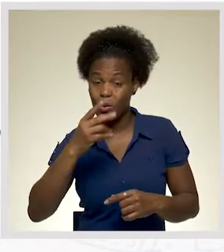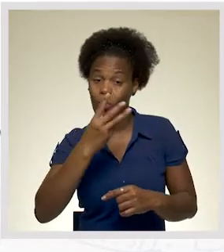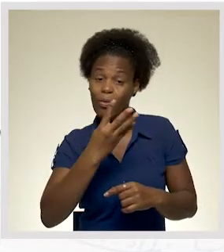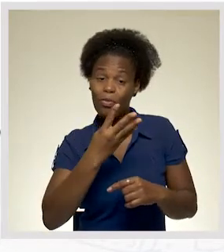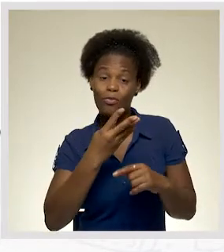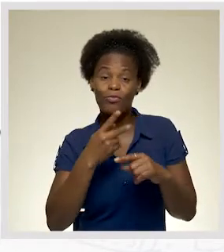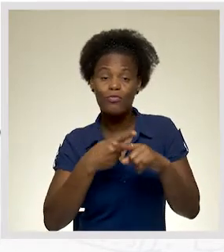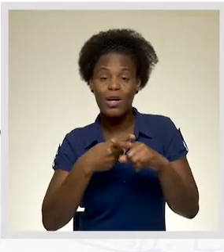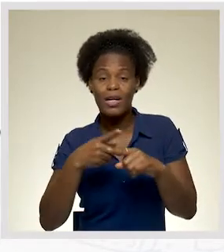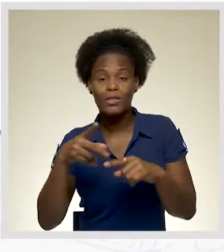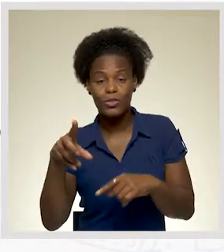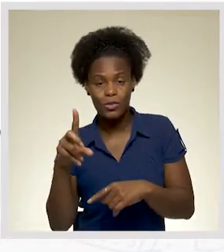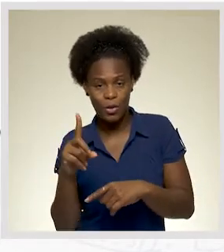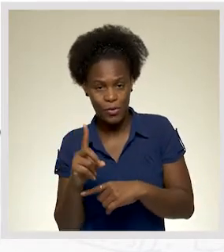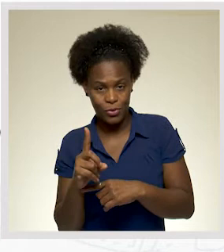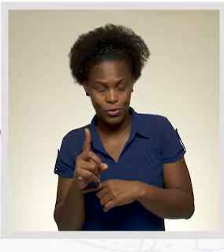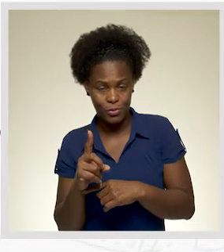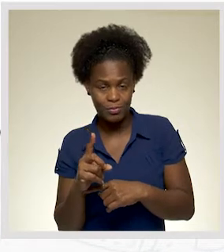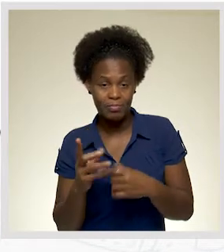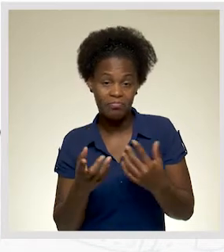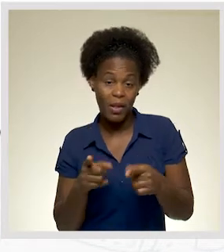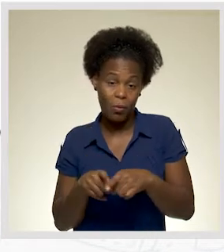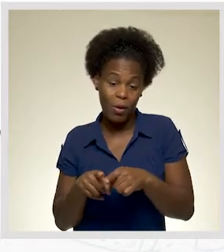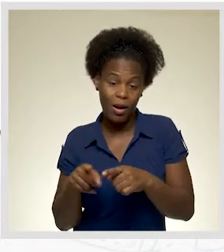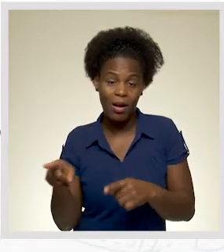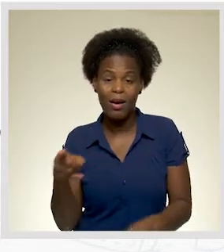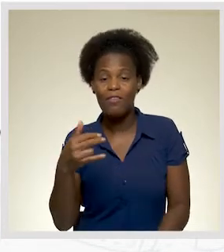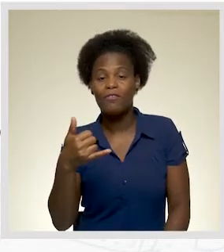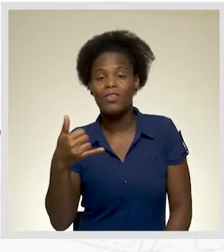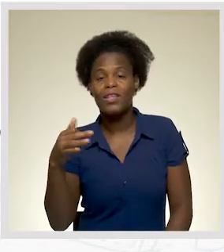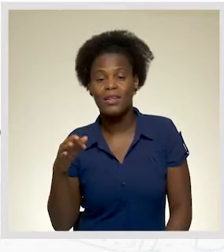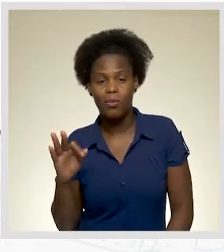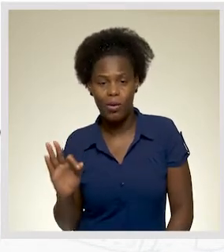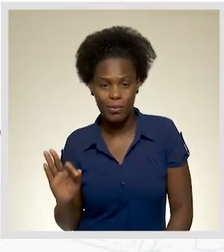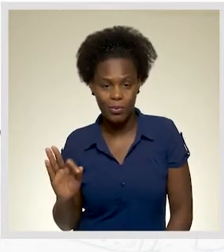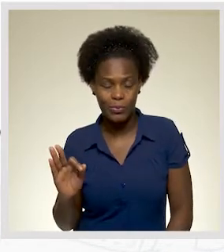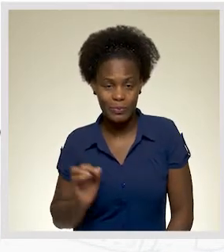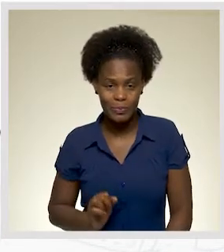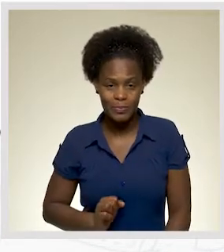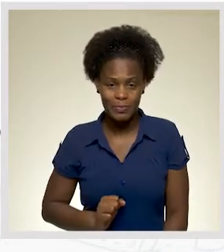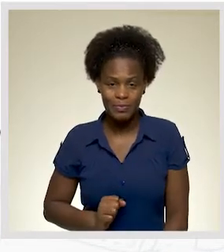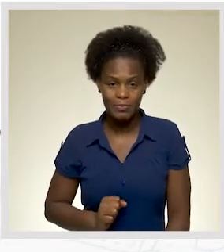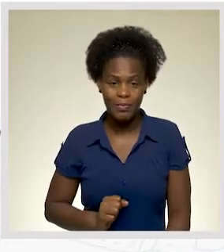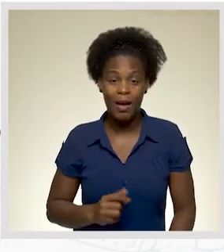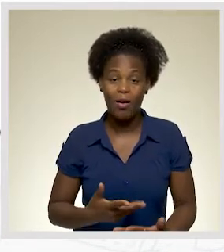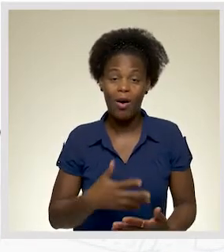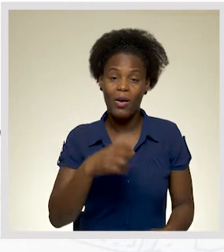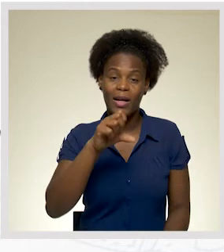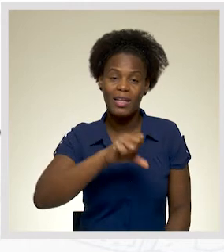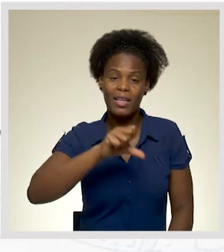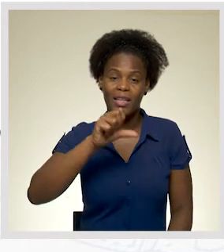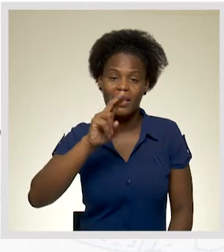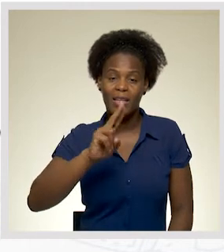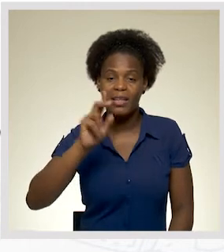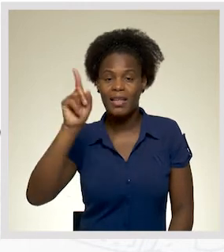4 vezes 6, que dá 24. E o quíntuplo?